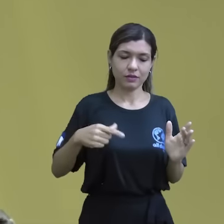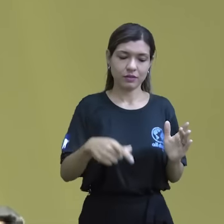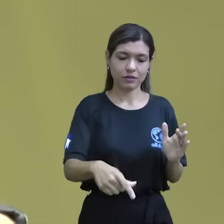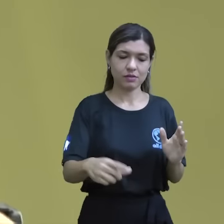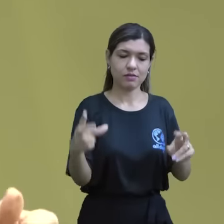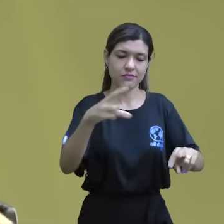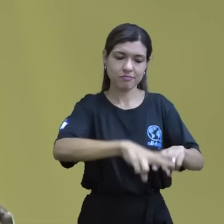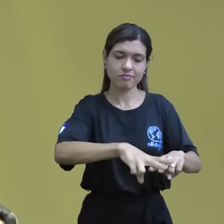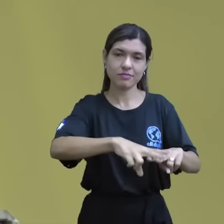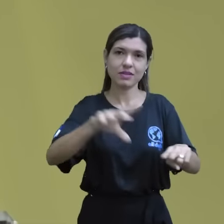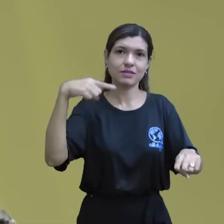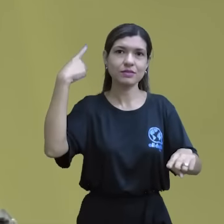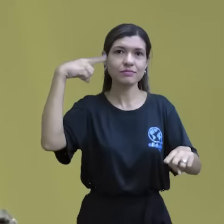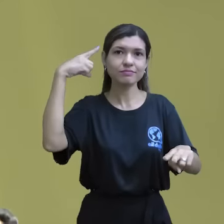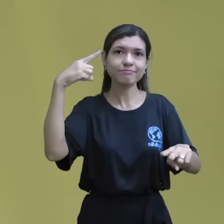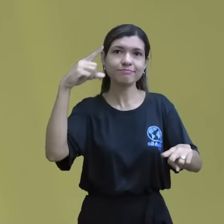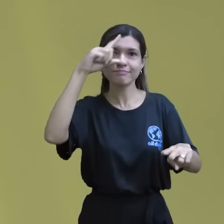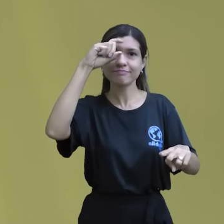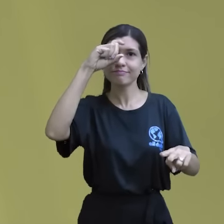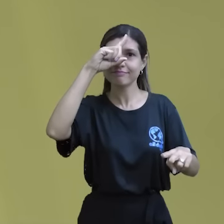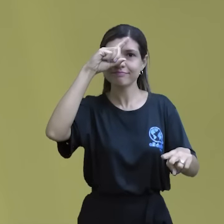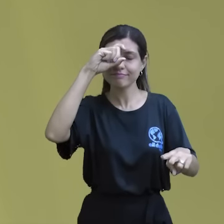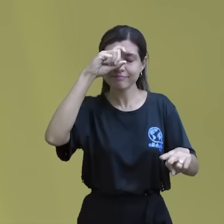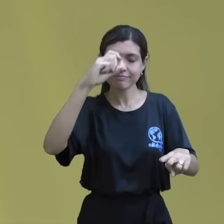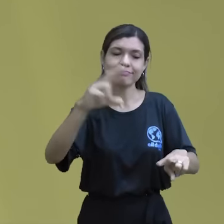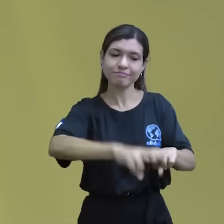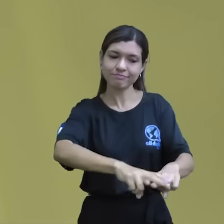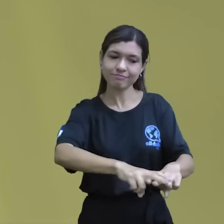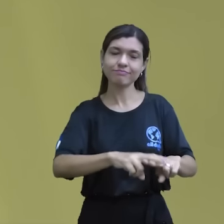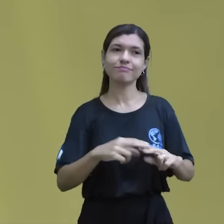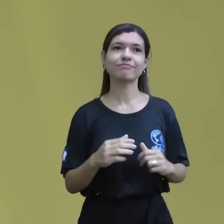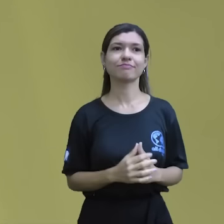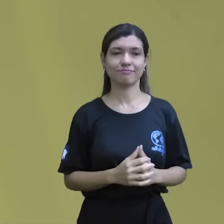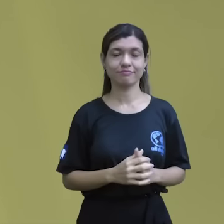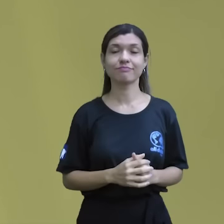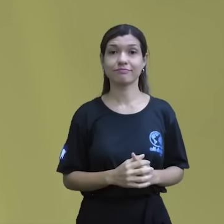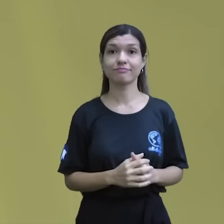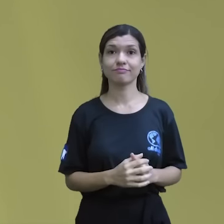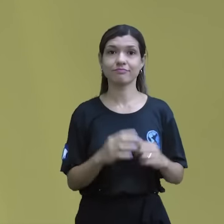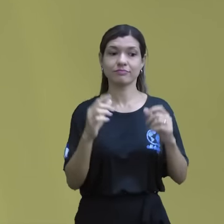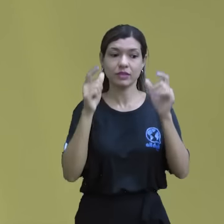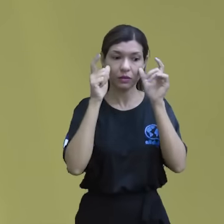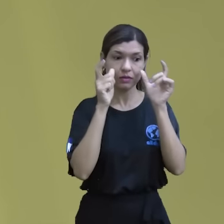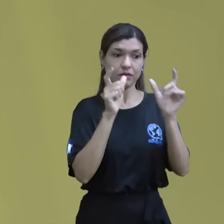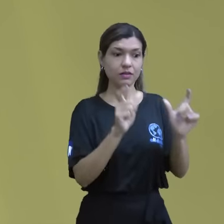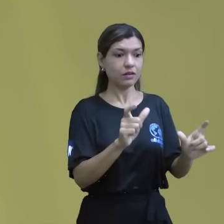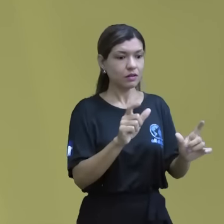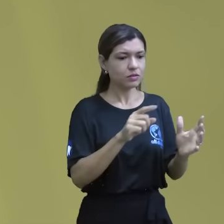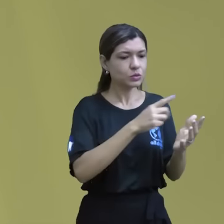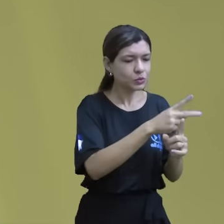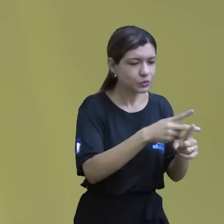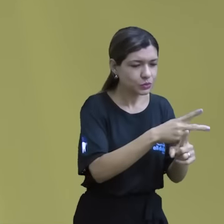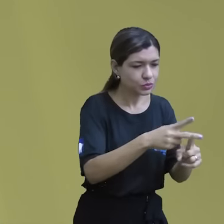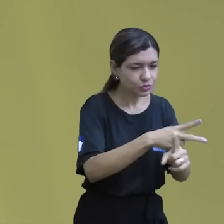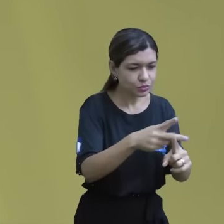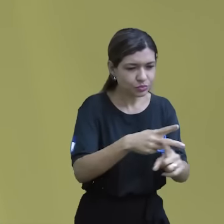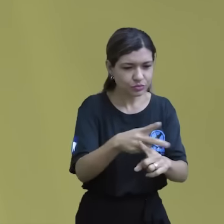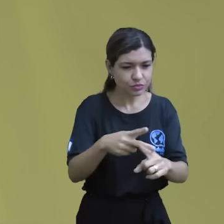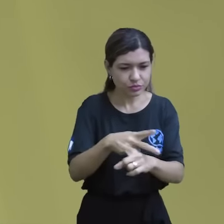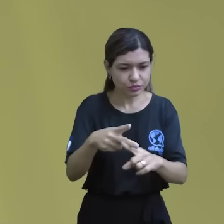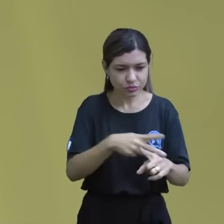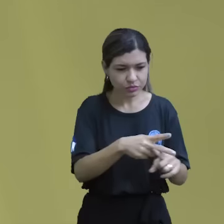chamo o Bira, e eu chamo, e a Lília agora me deu razão. Quando eu vejo esse segundo, eu digo, Bira,